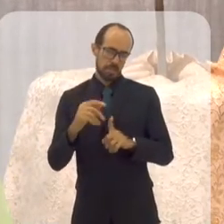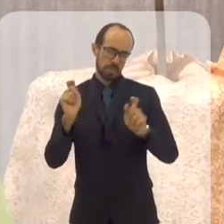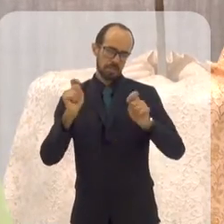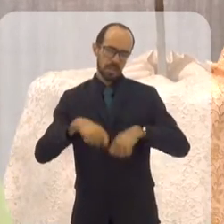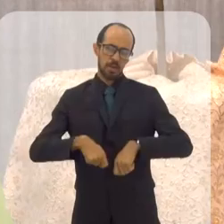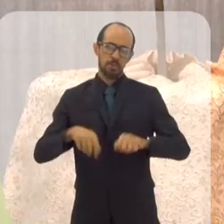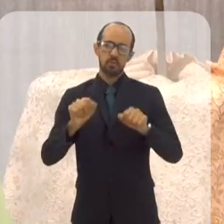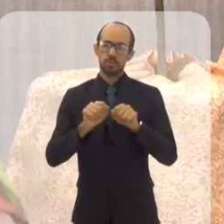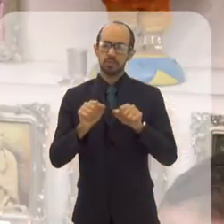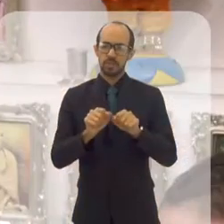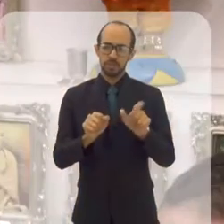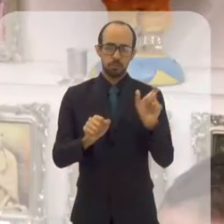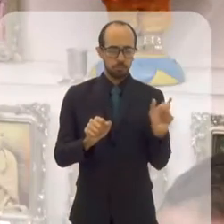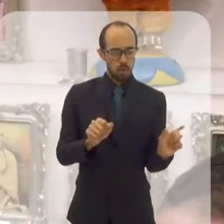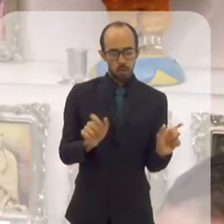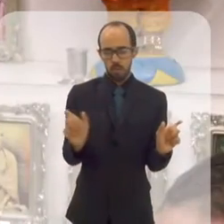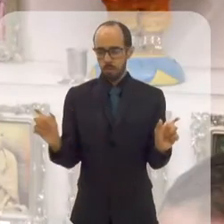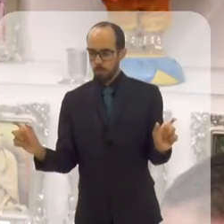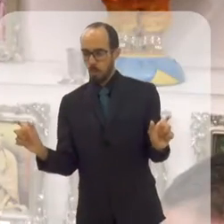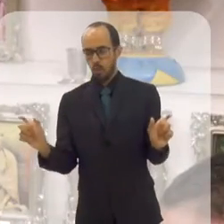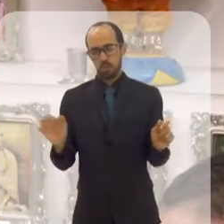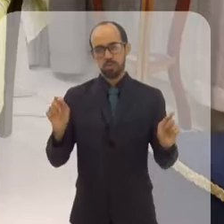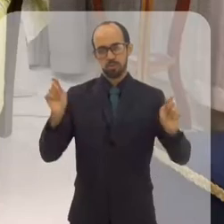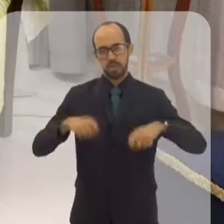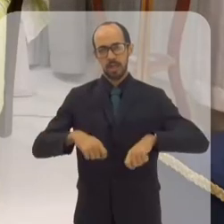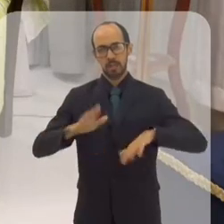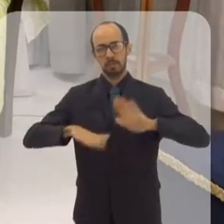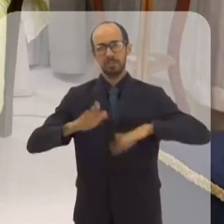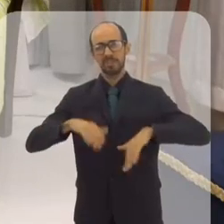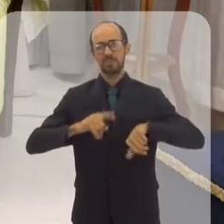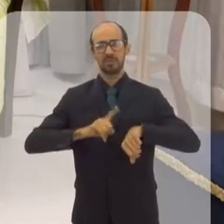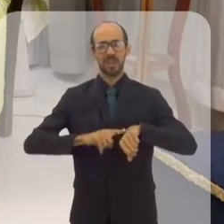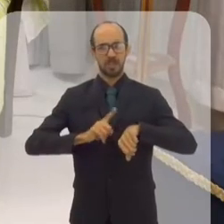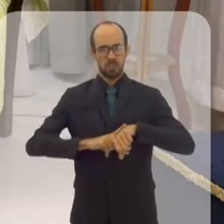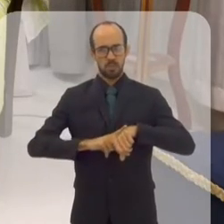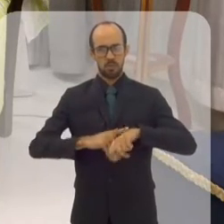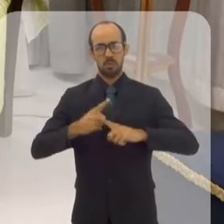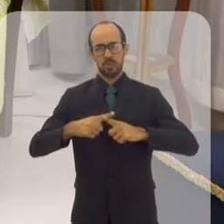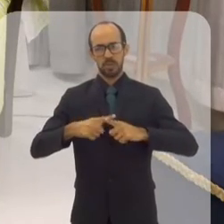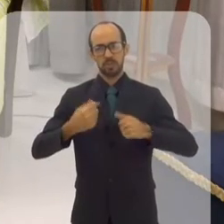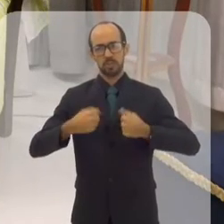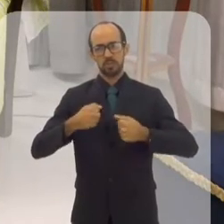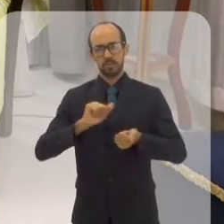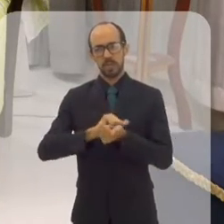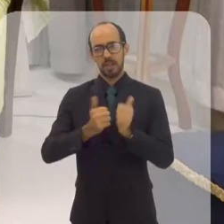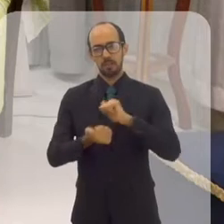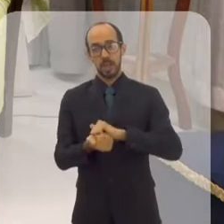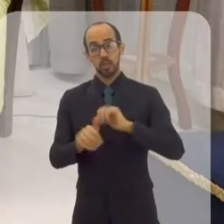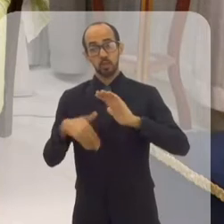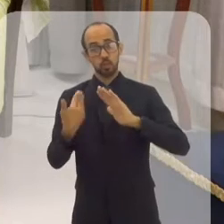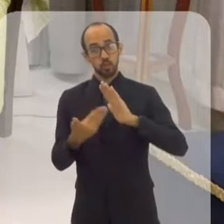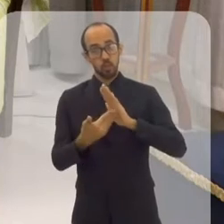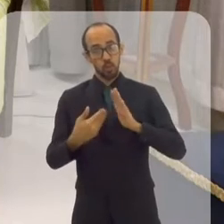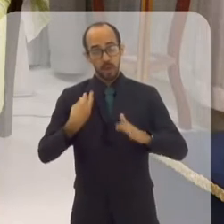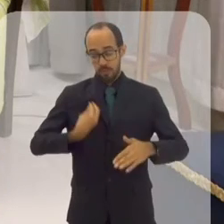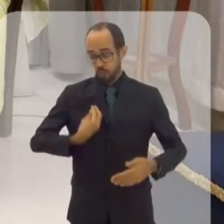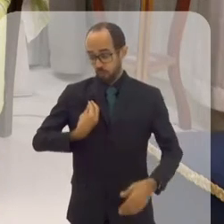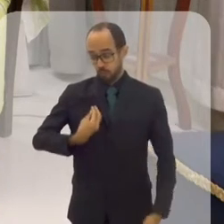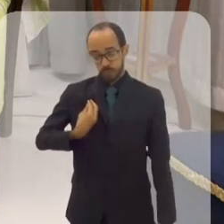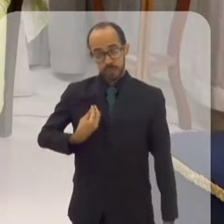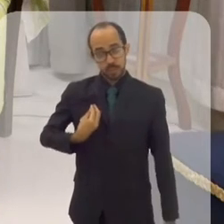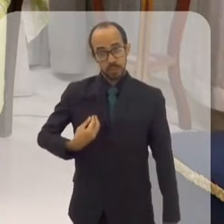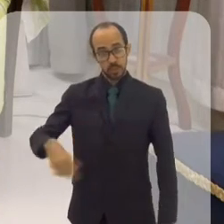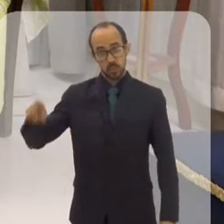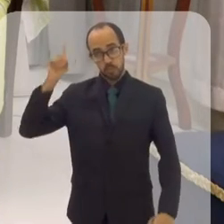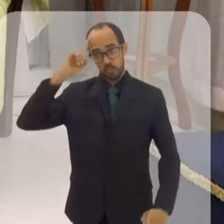pode fazer fracionado dependendo do da tua disponibilidade por quê Porque a gente precisa adaptar também tudo a